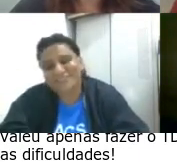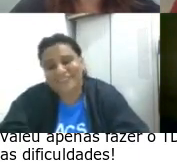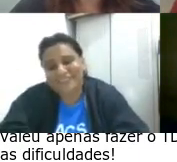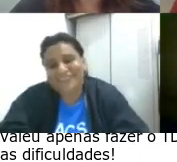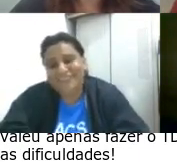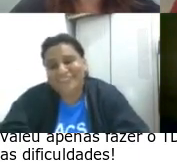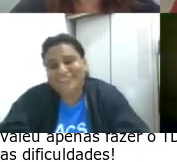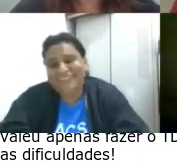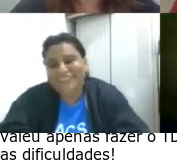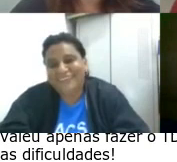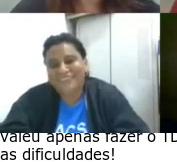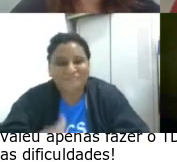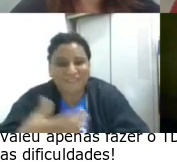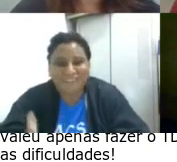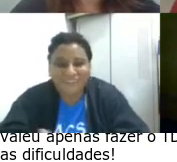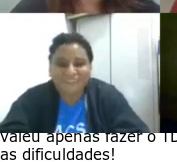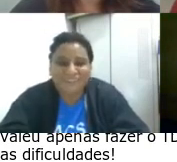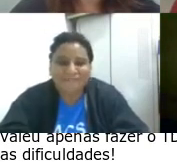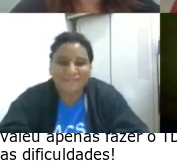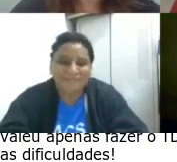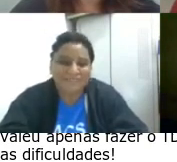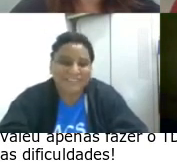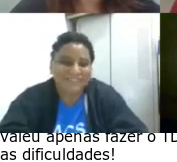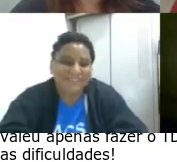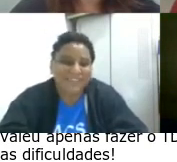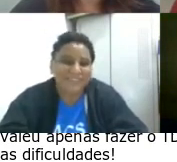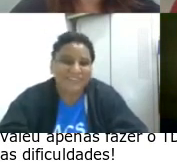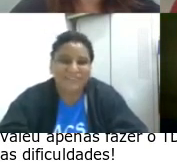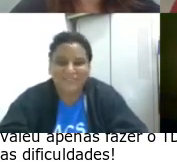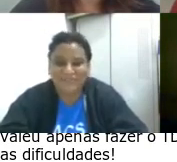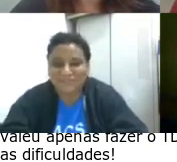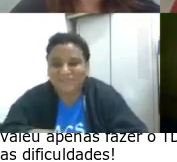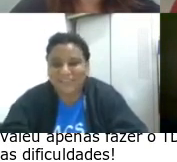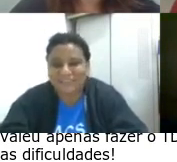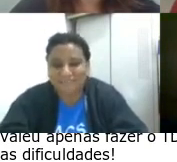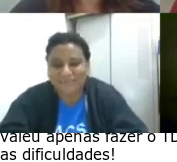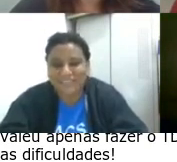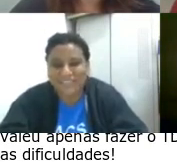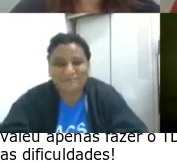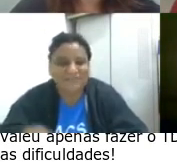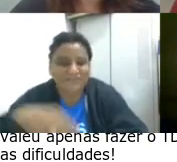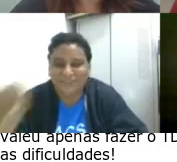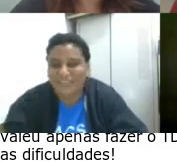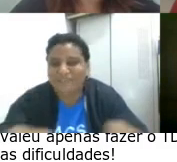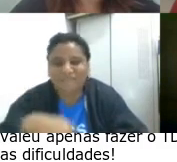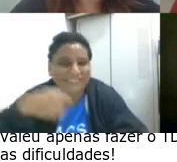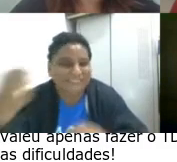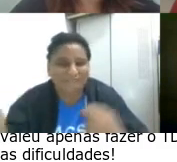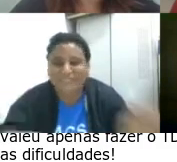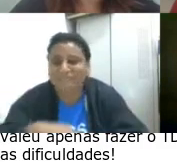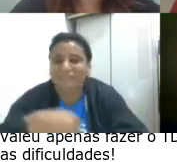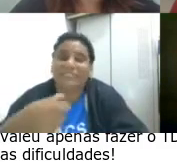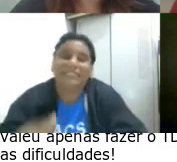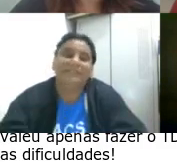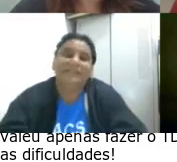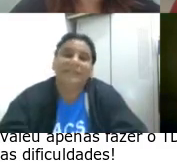NASF que eu sempre digo né pras meninas do NASF que eu sou um calo no pé delas porque eu fico lá pedindo